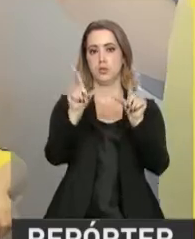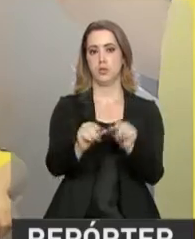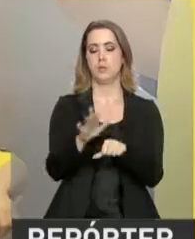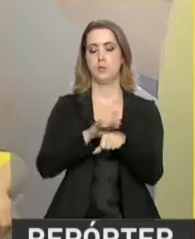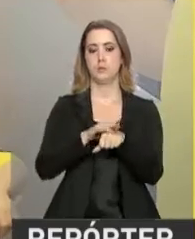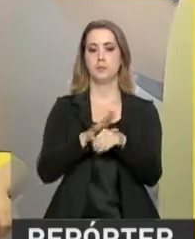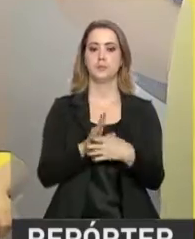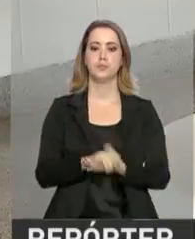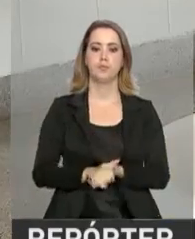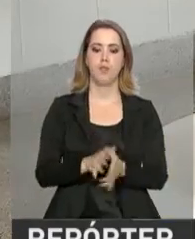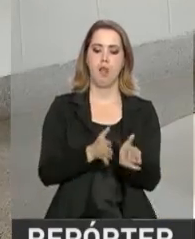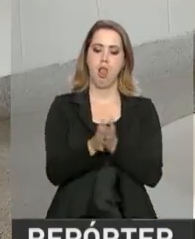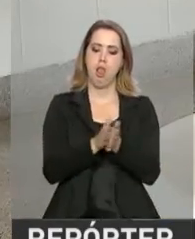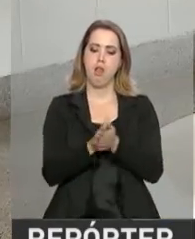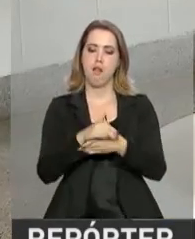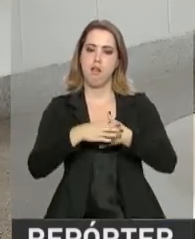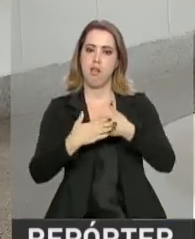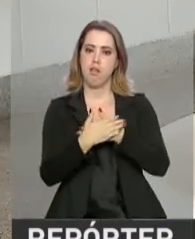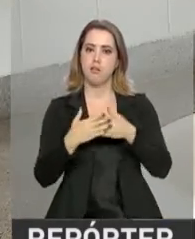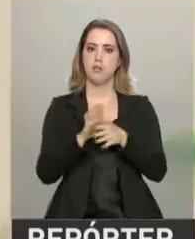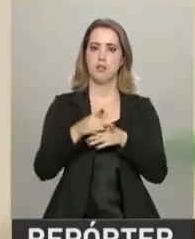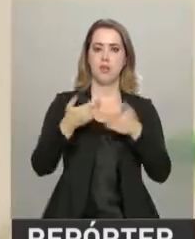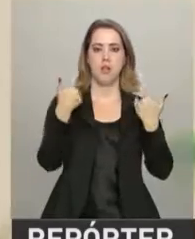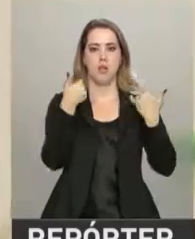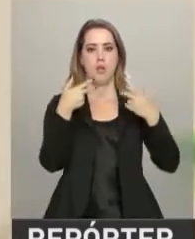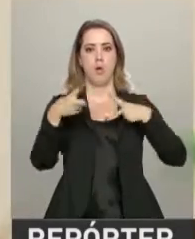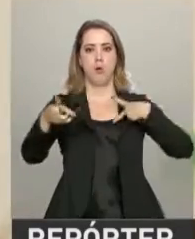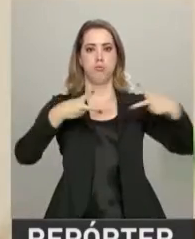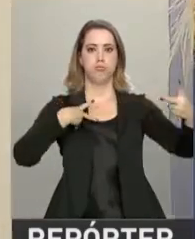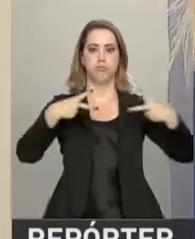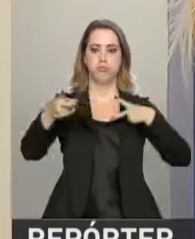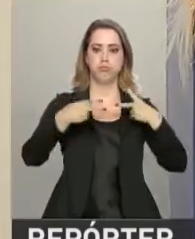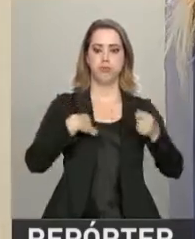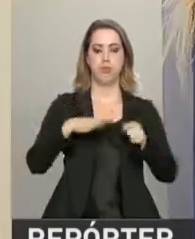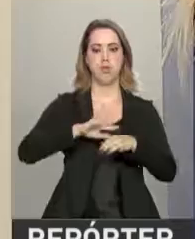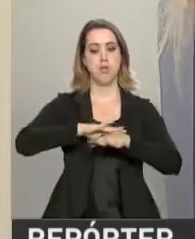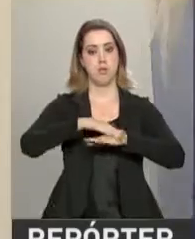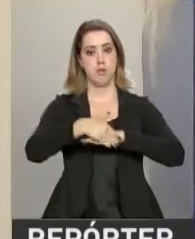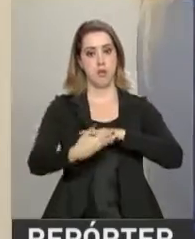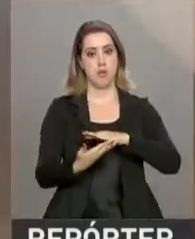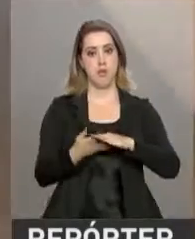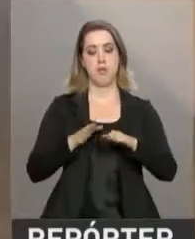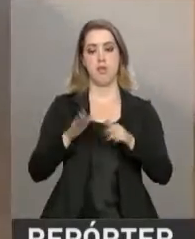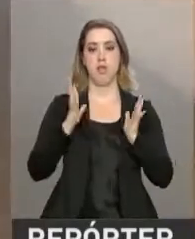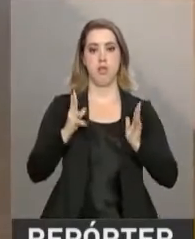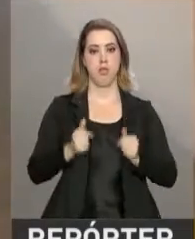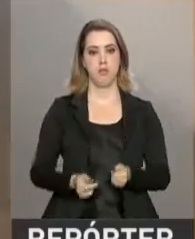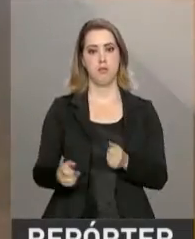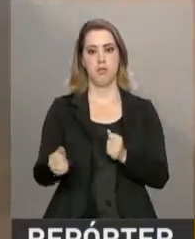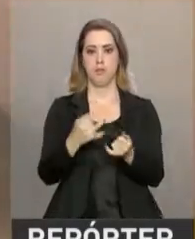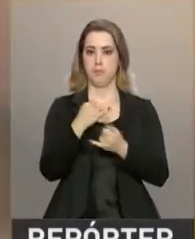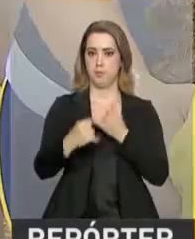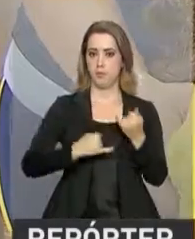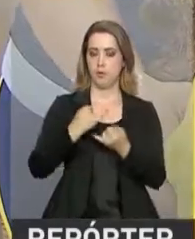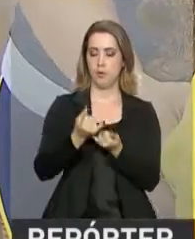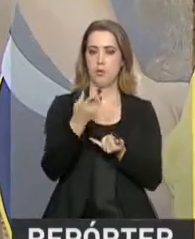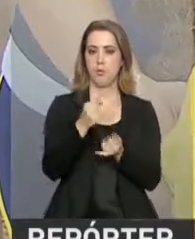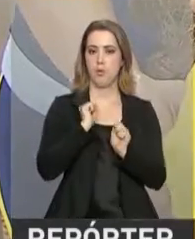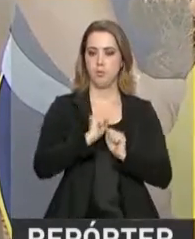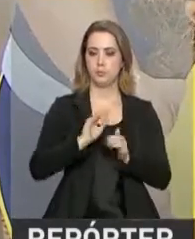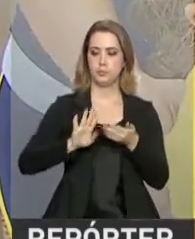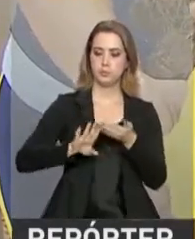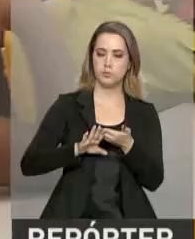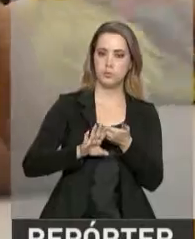lavar as mãos manter os ambientes arejados e limpar os brinquedos esses são alguns cuidados que devem ser tomados para prevenir as doenças